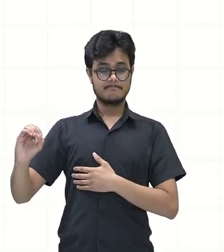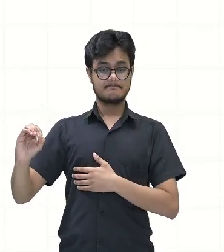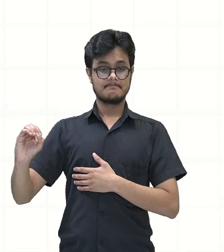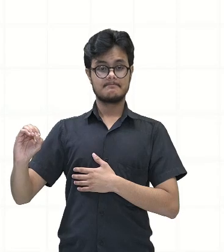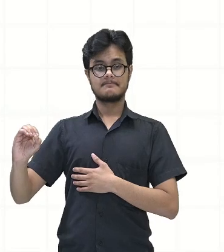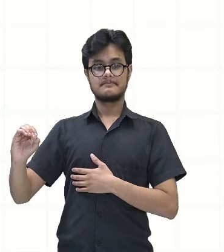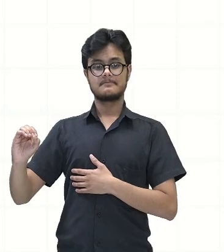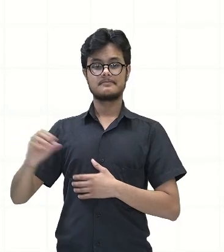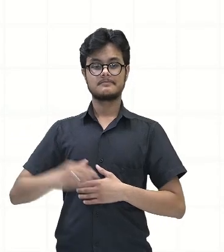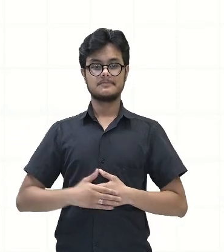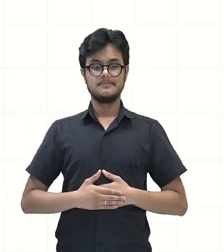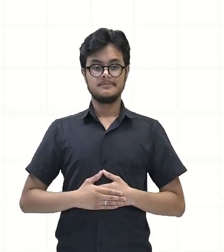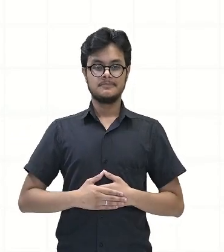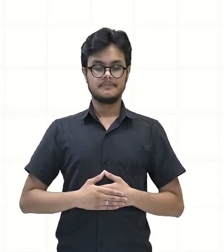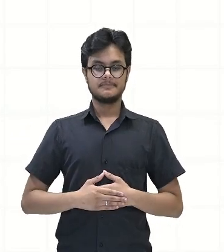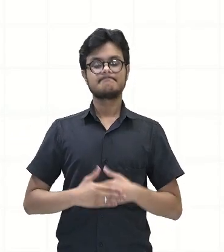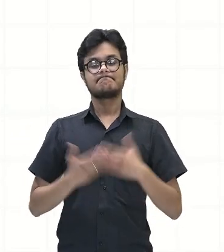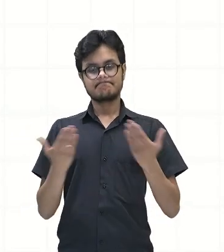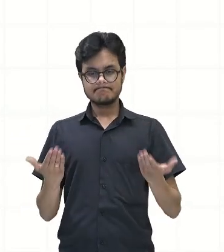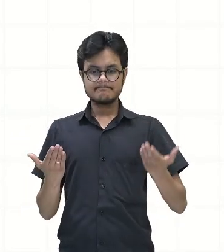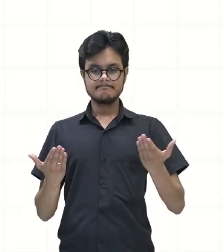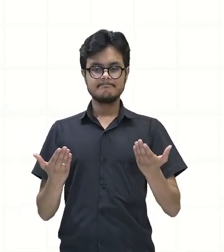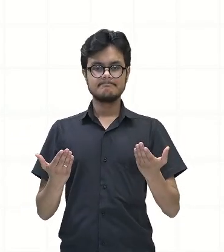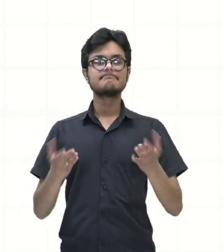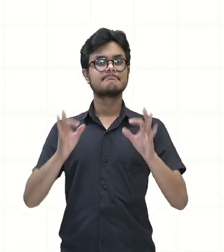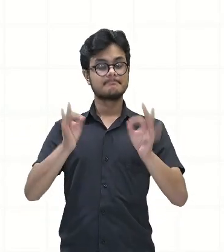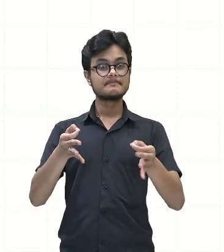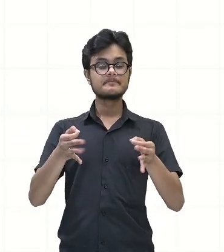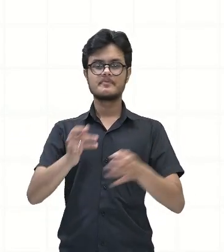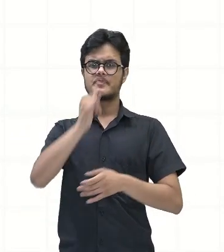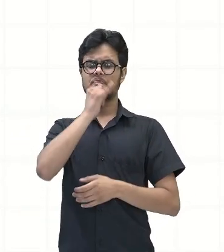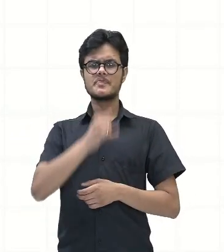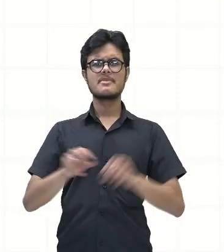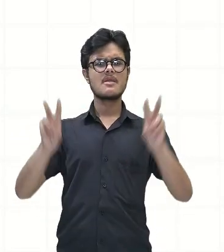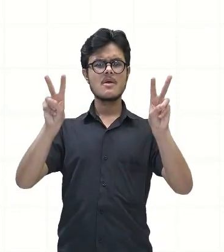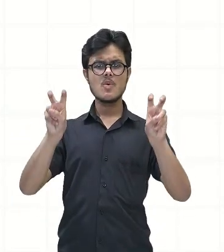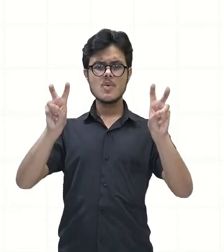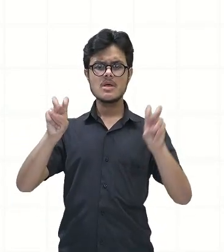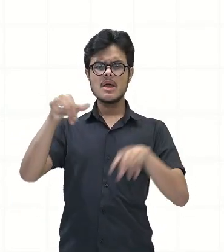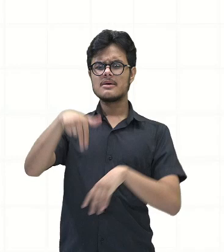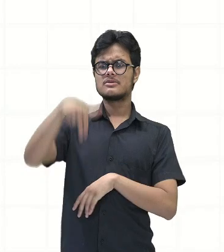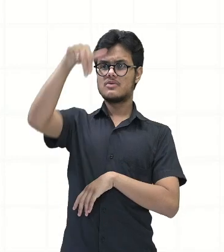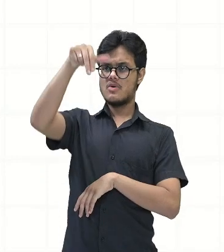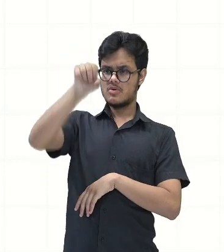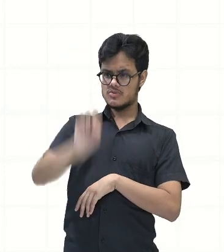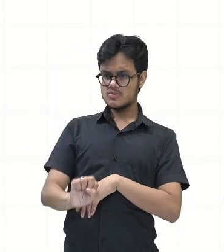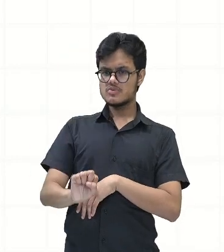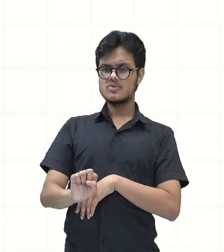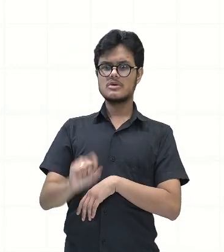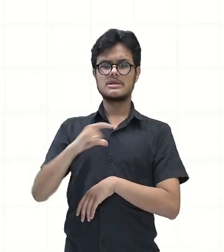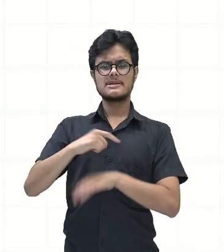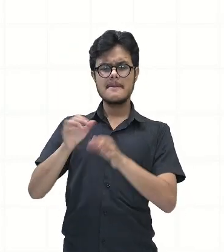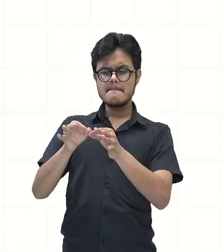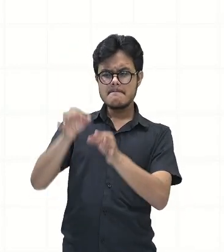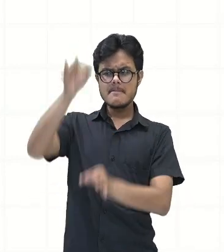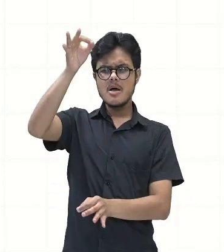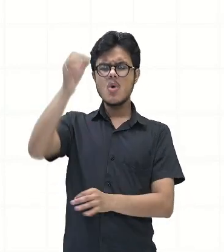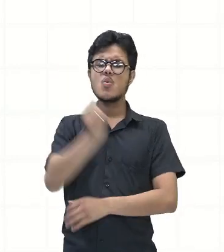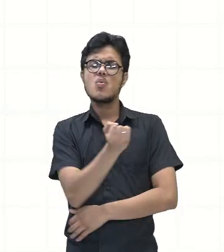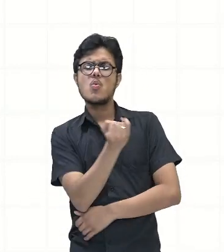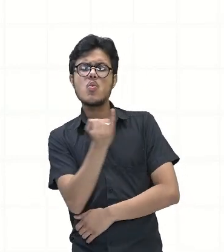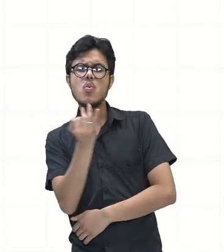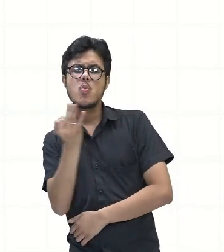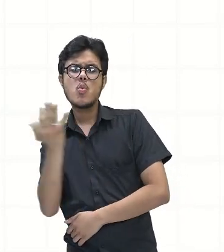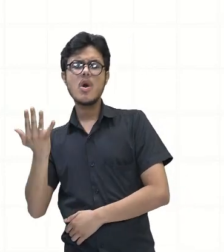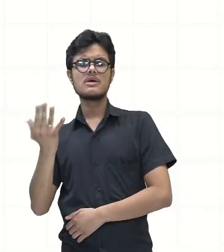brasileiro, certo? Então, no sentido norte-sul, a extensão